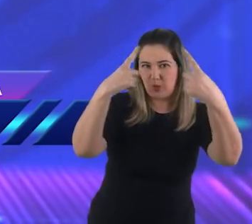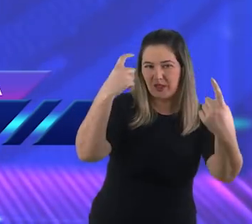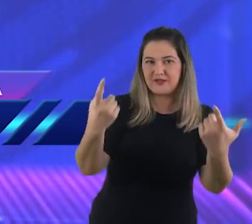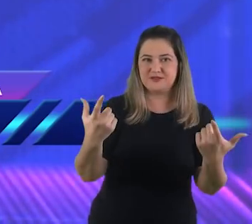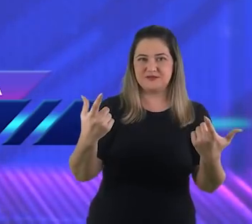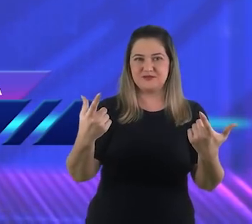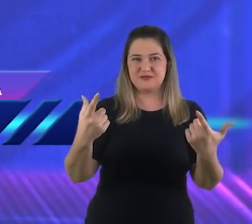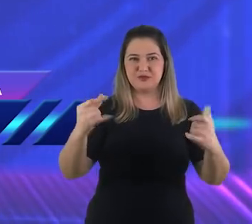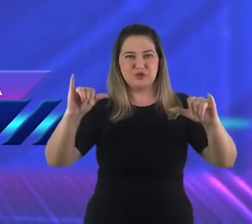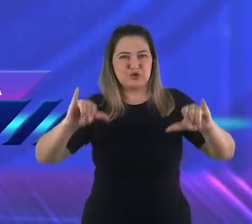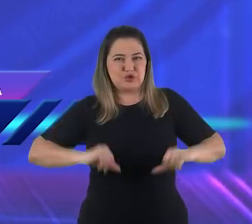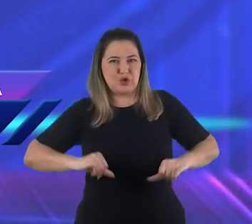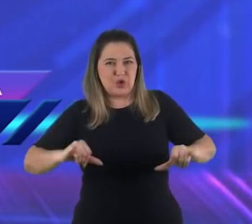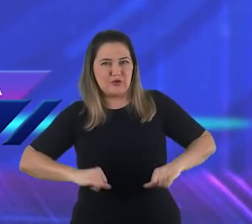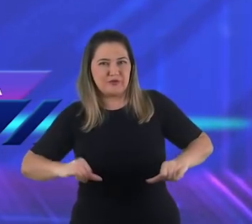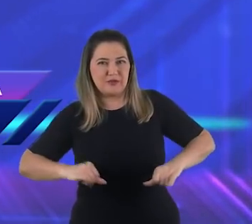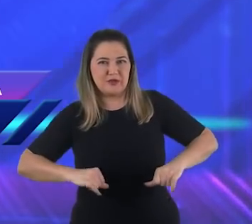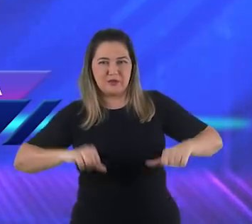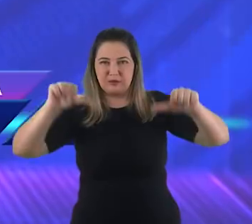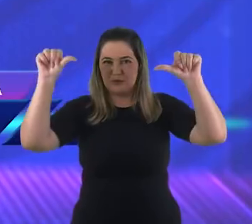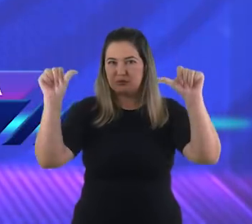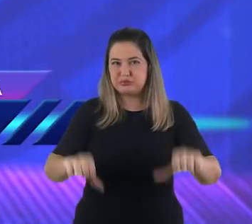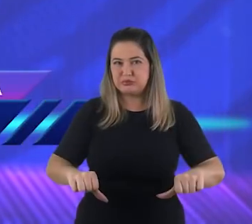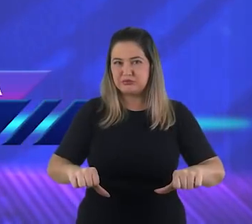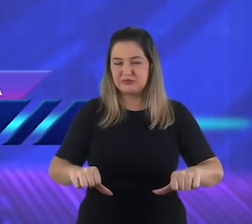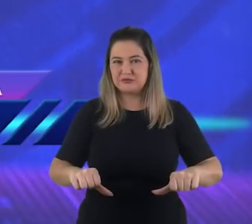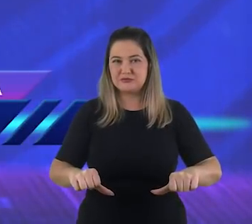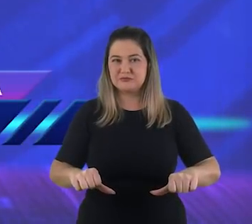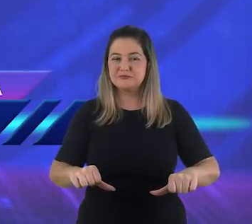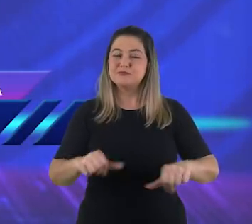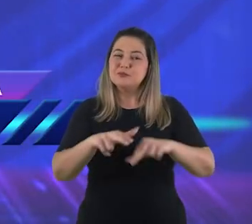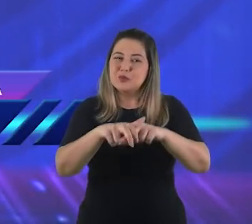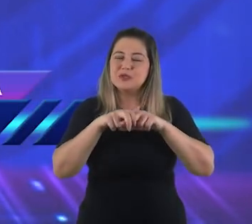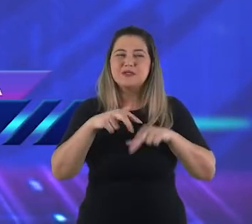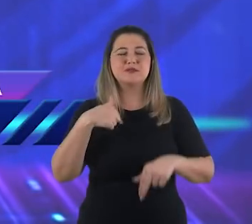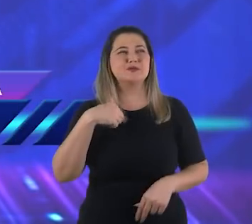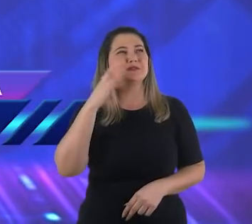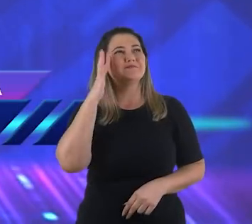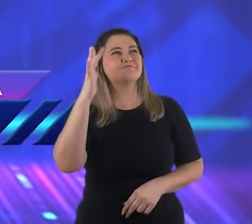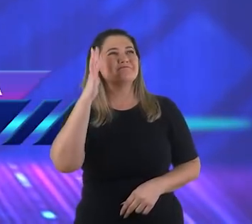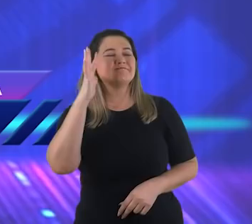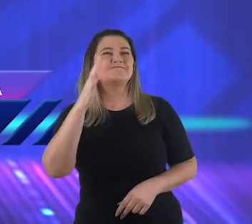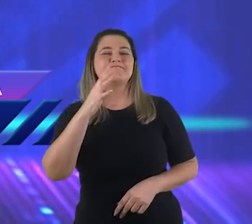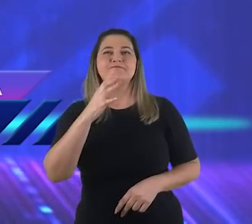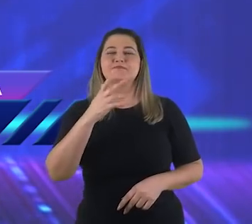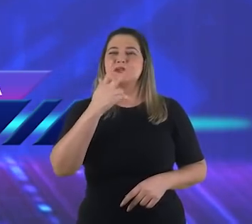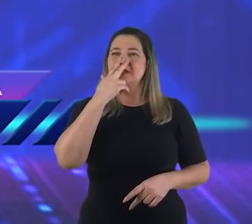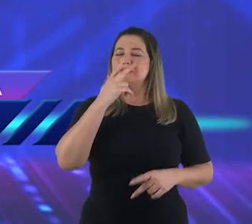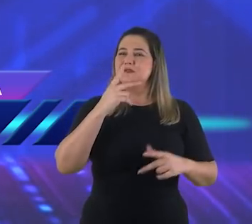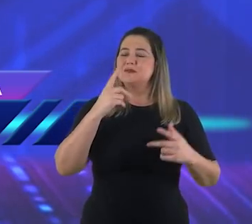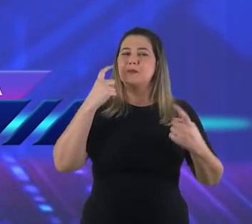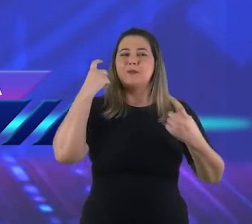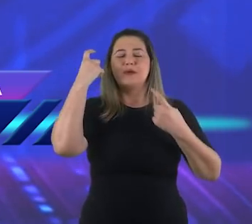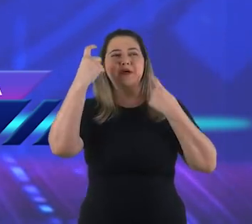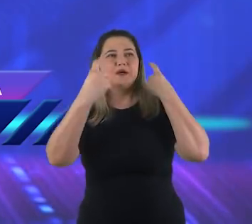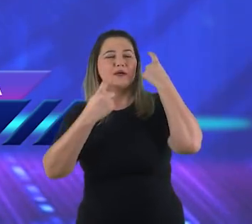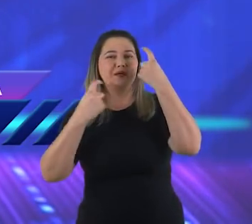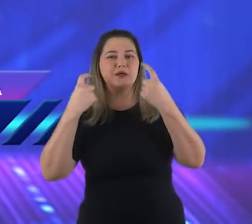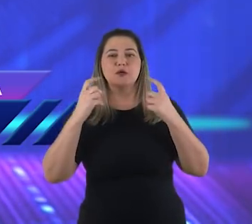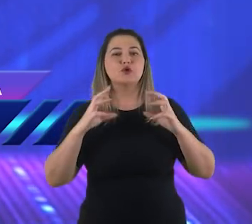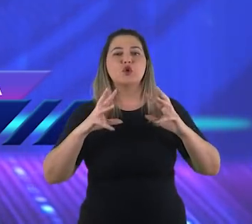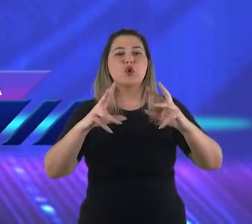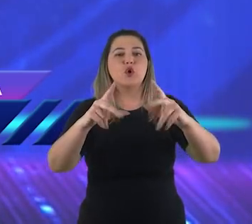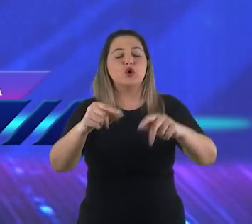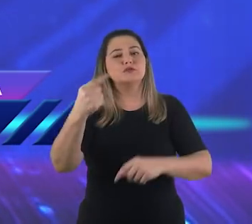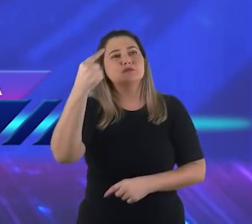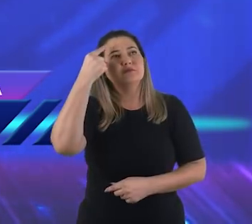O sofrimento vai se multiplicar? Uma pergunta parece estar entalada na garganta de todas as